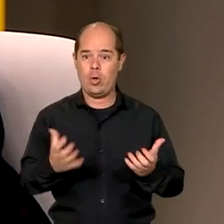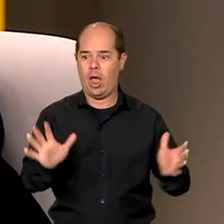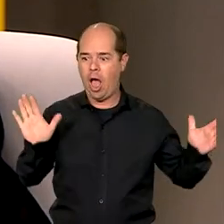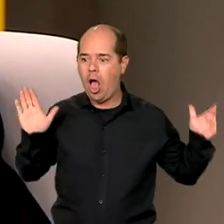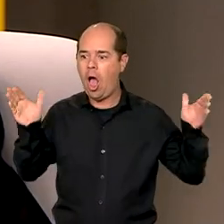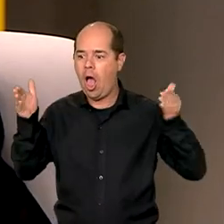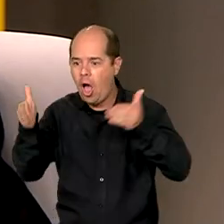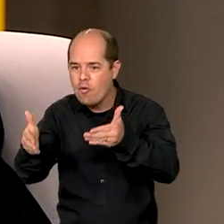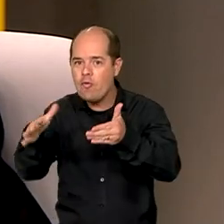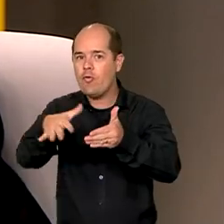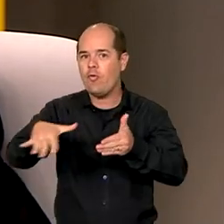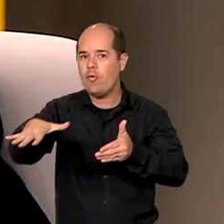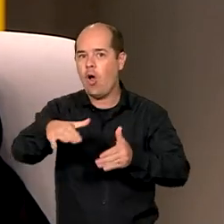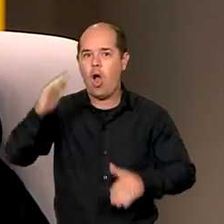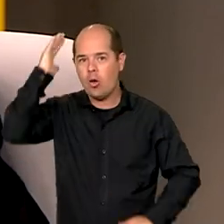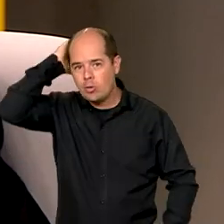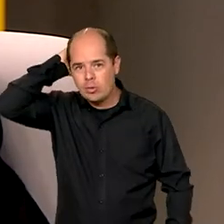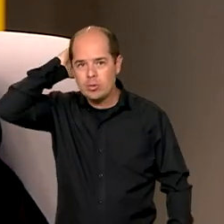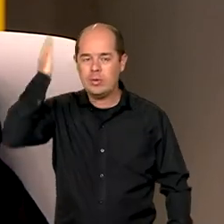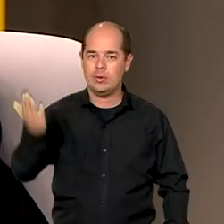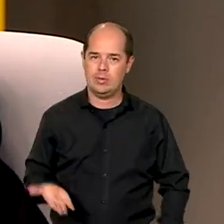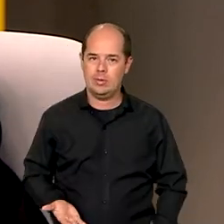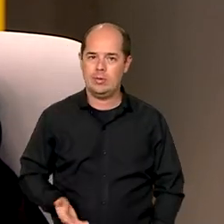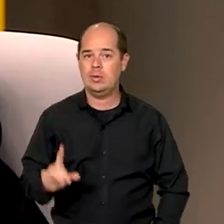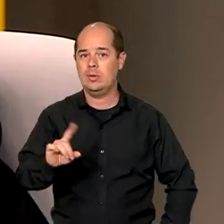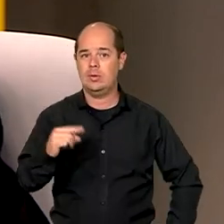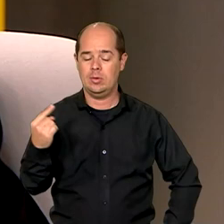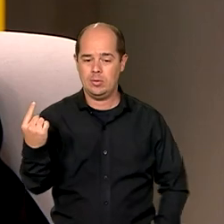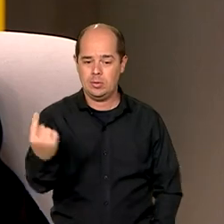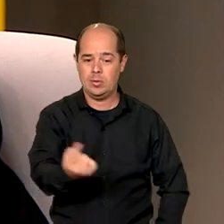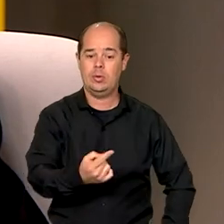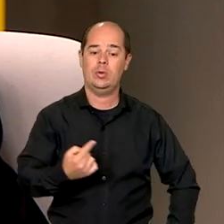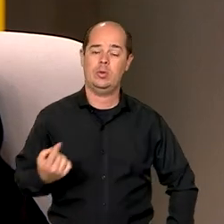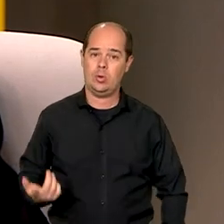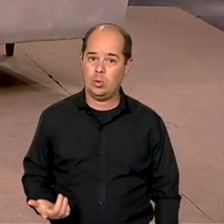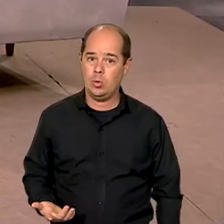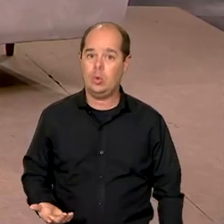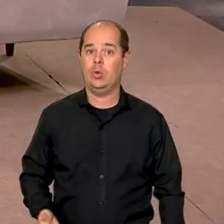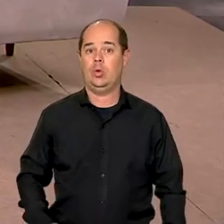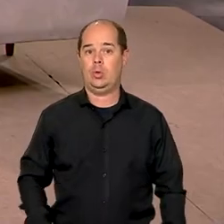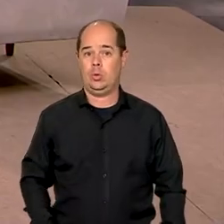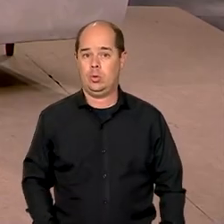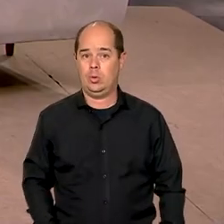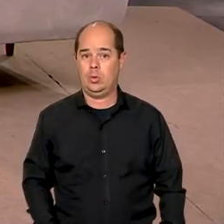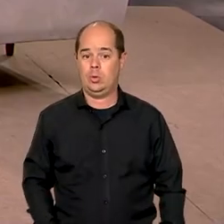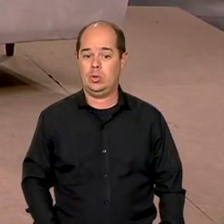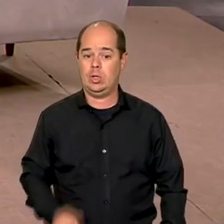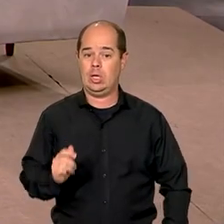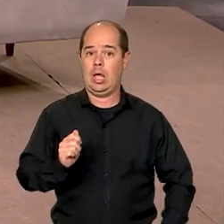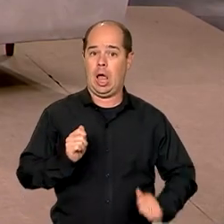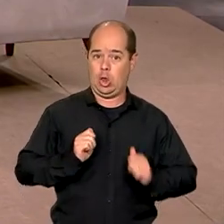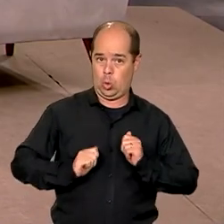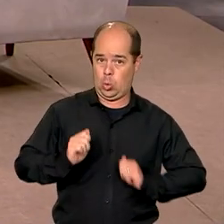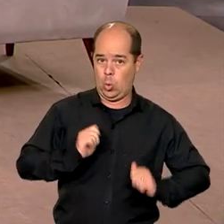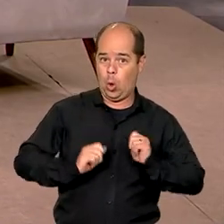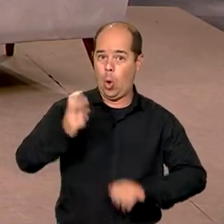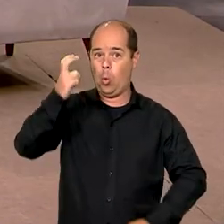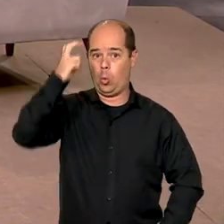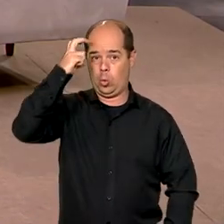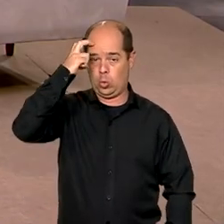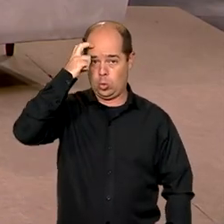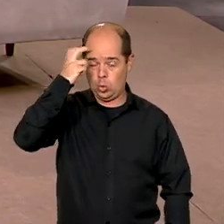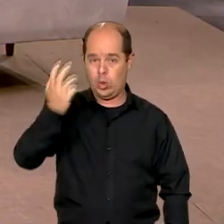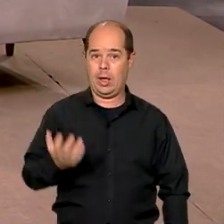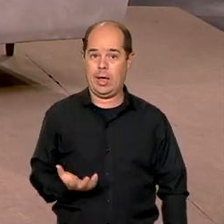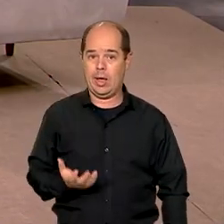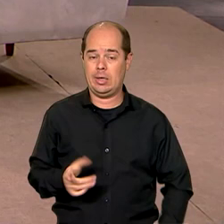dos atores culturais, dos agentes culturais, produtores culturais daquela região aprenderem com vários